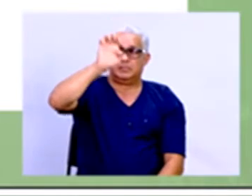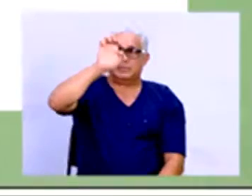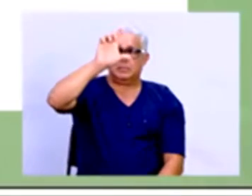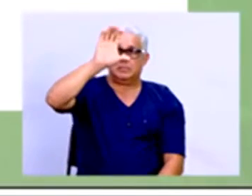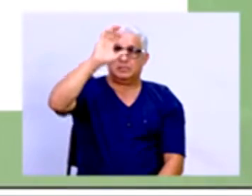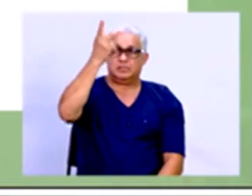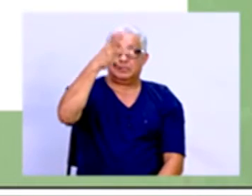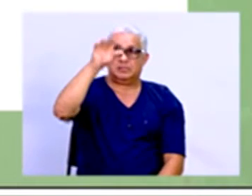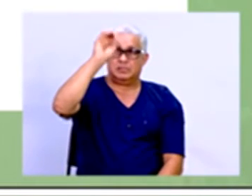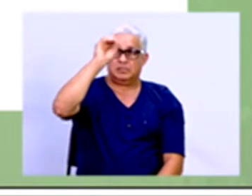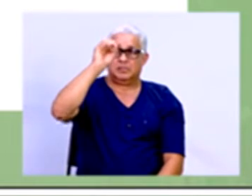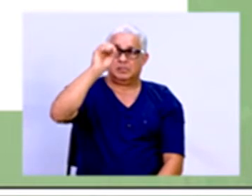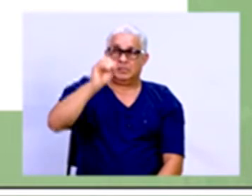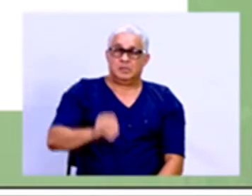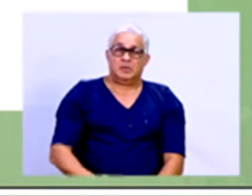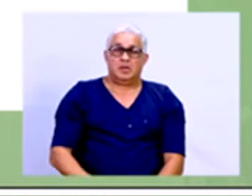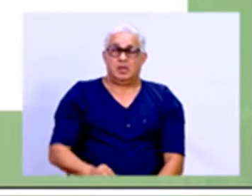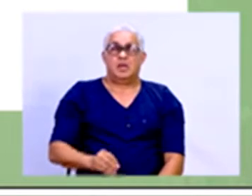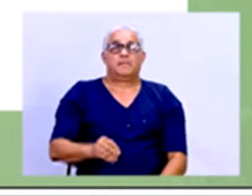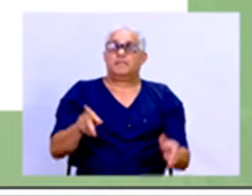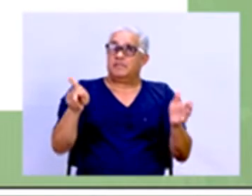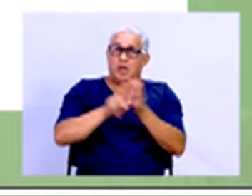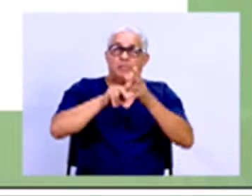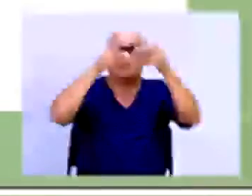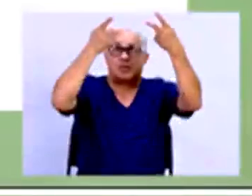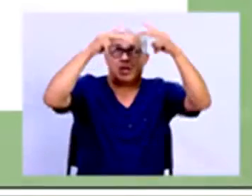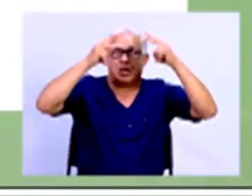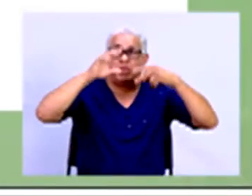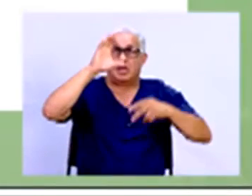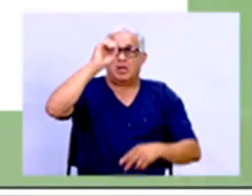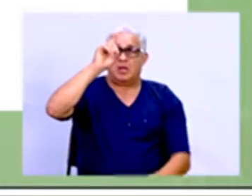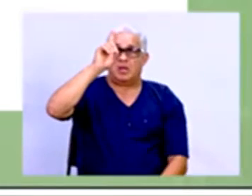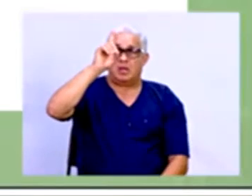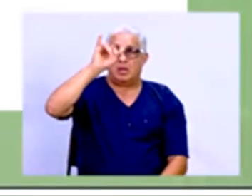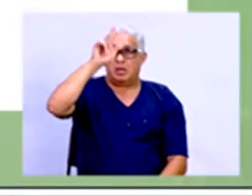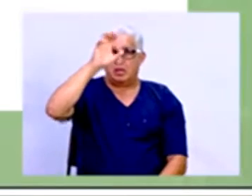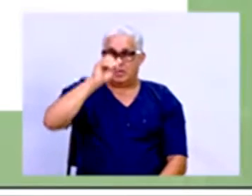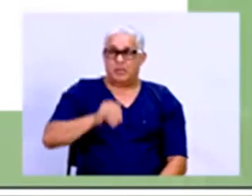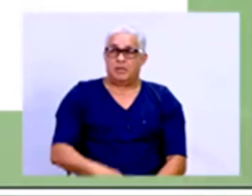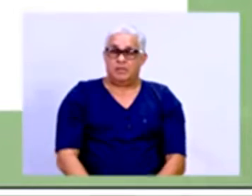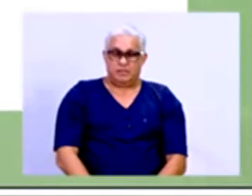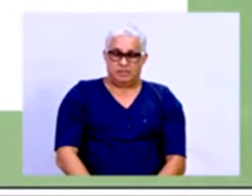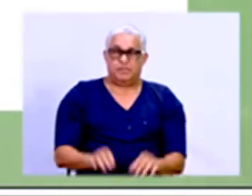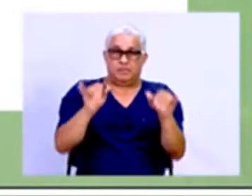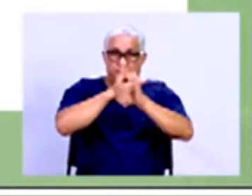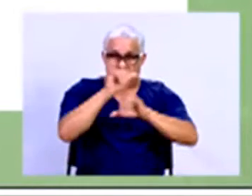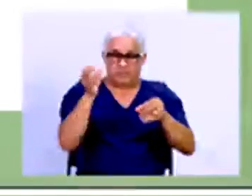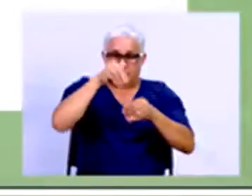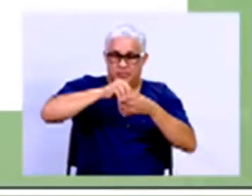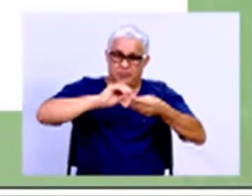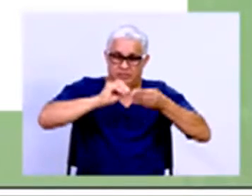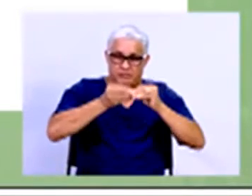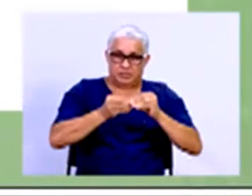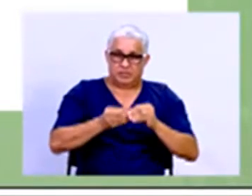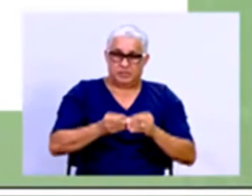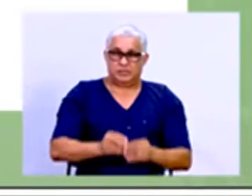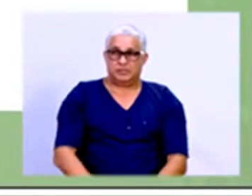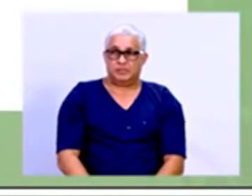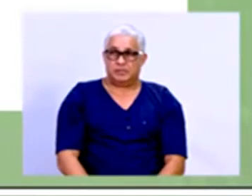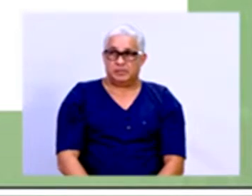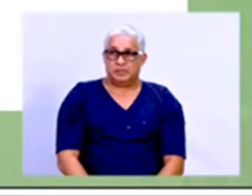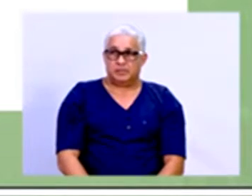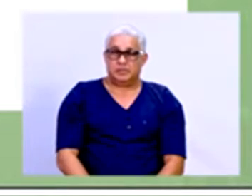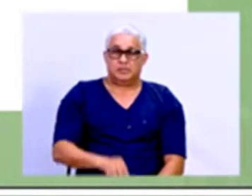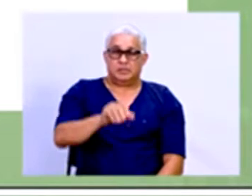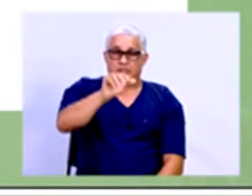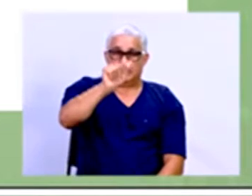é do que código HTML, tá? E nós temos um laço de repetição. As informações do banco de dados, quando elas vêm no formato de